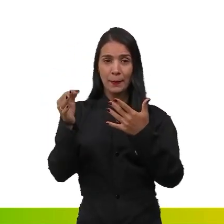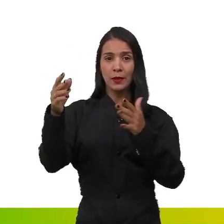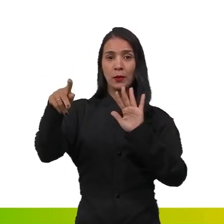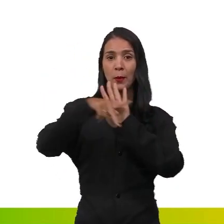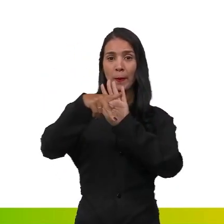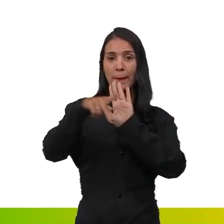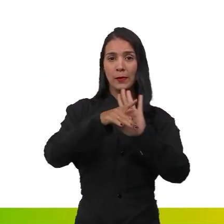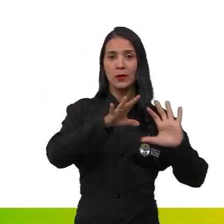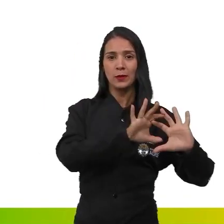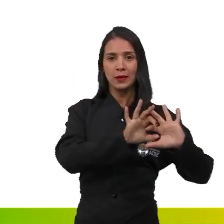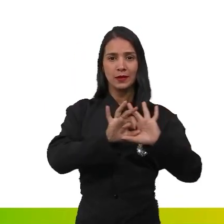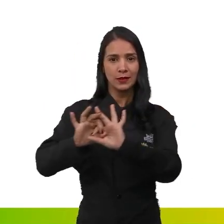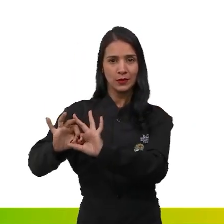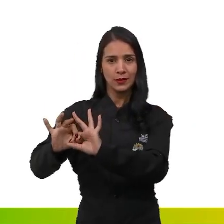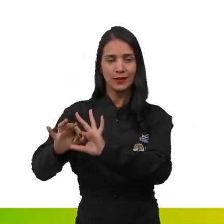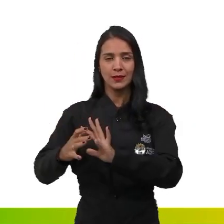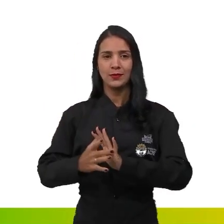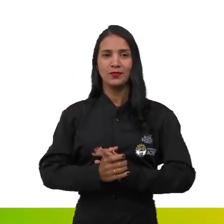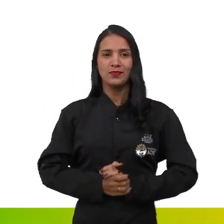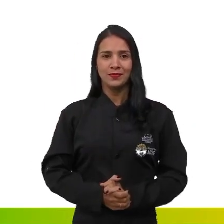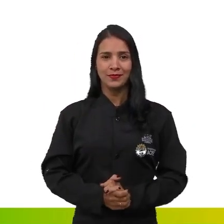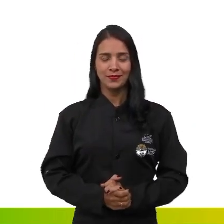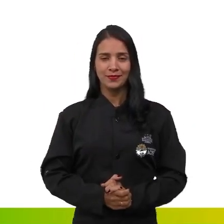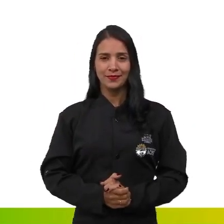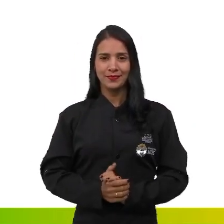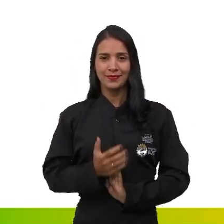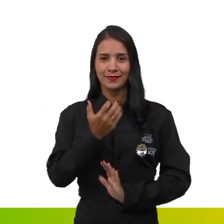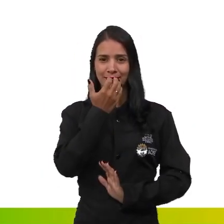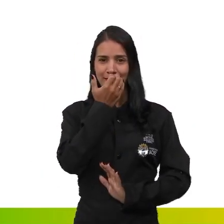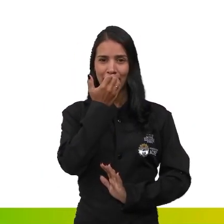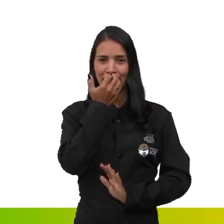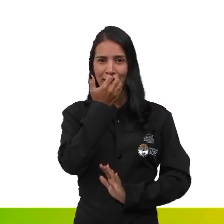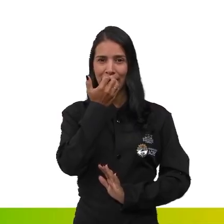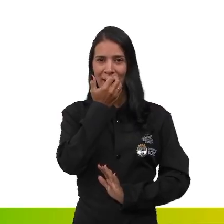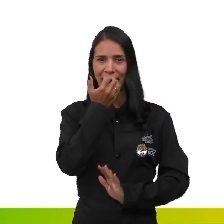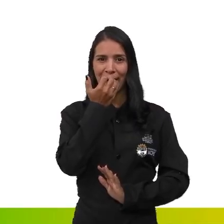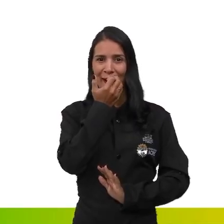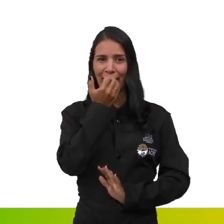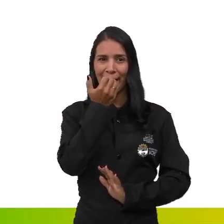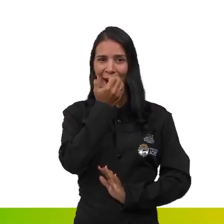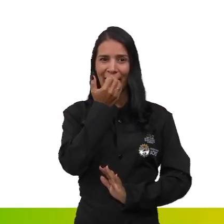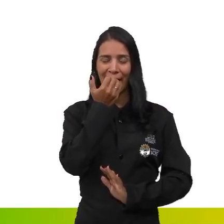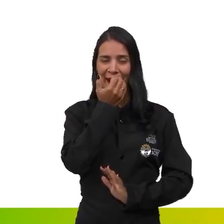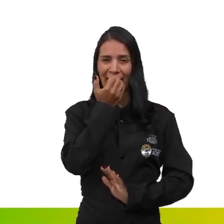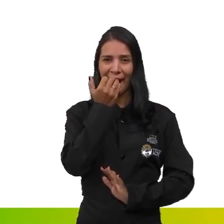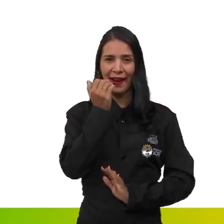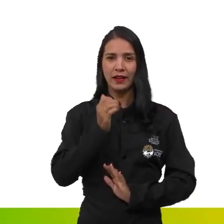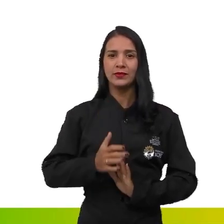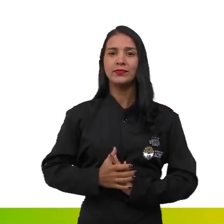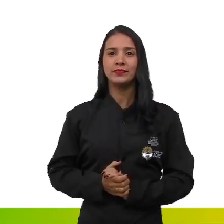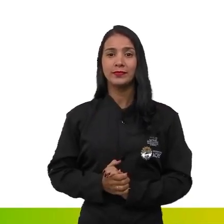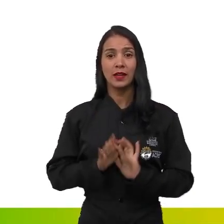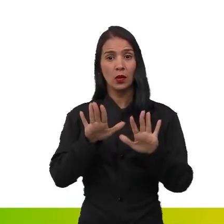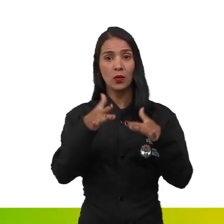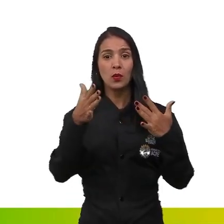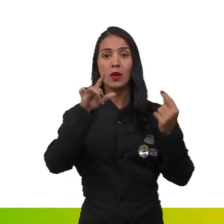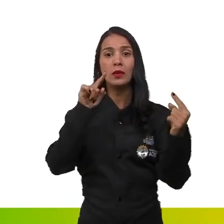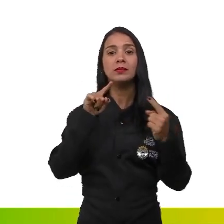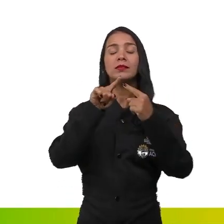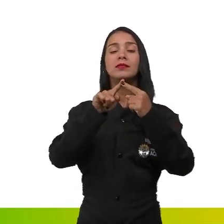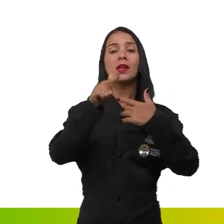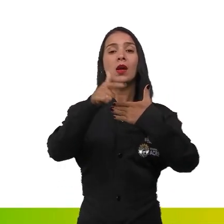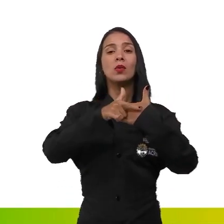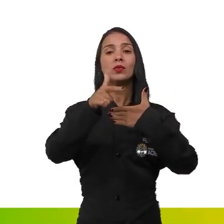também são chamados de elementos de coesão. Qual é a função